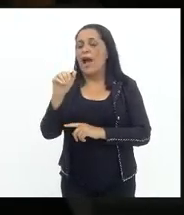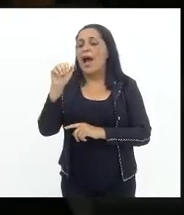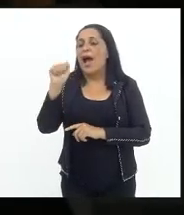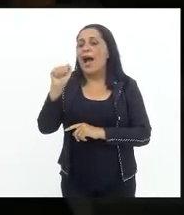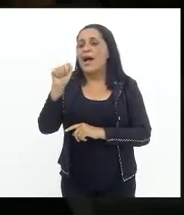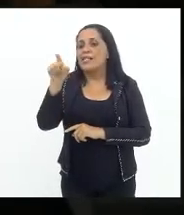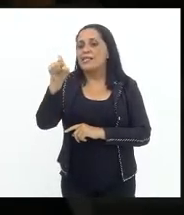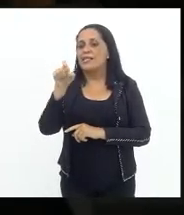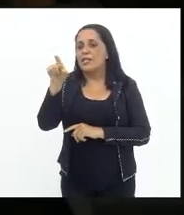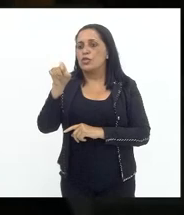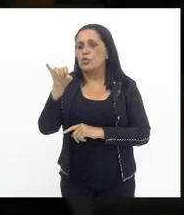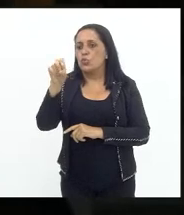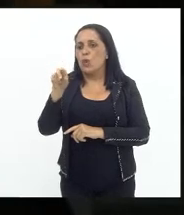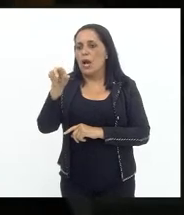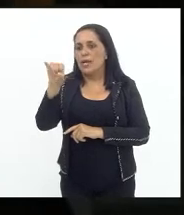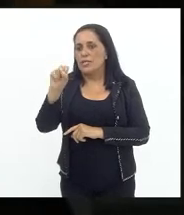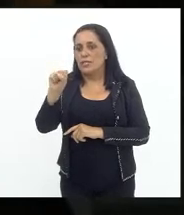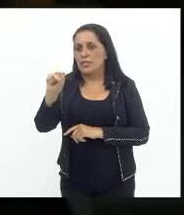assexuais,